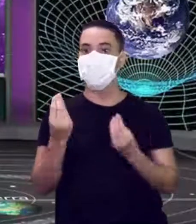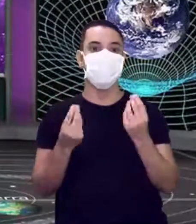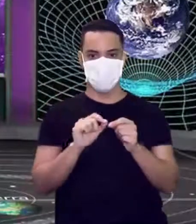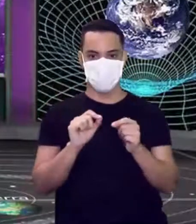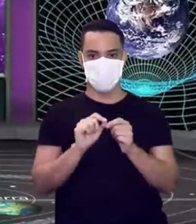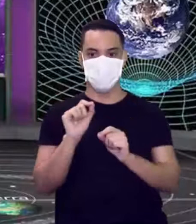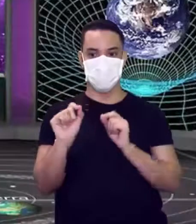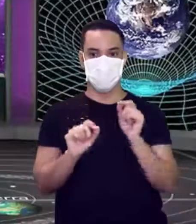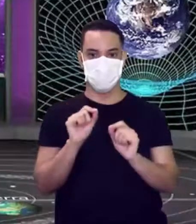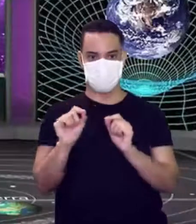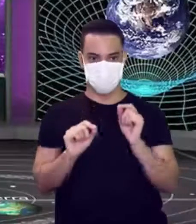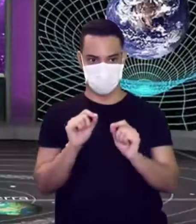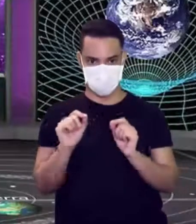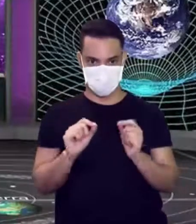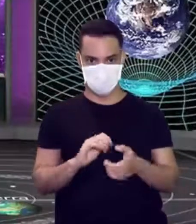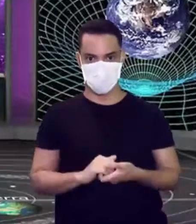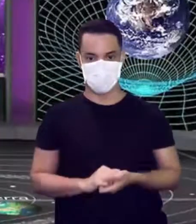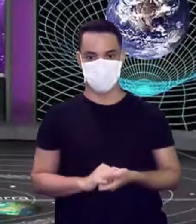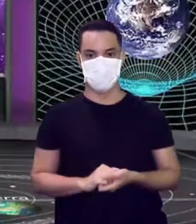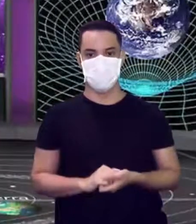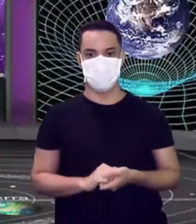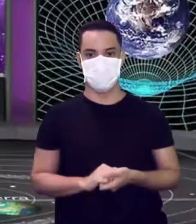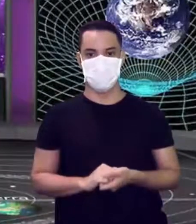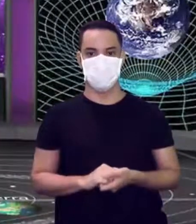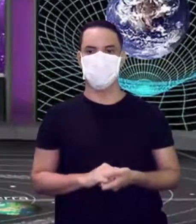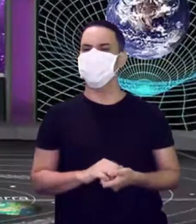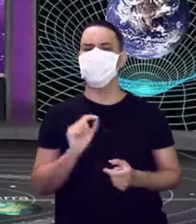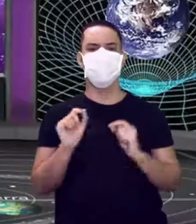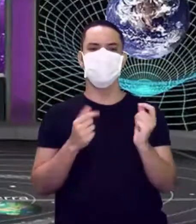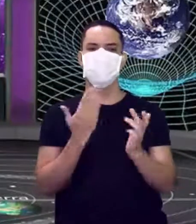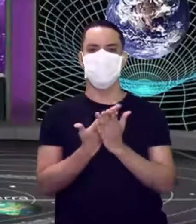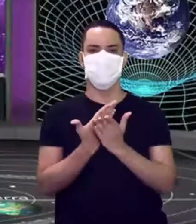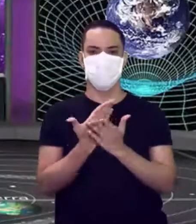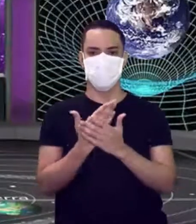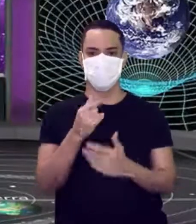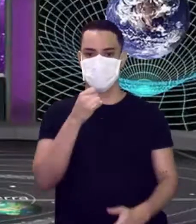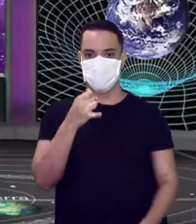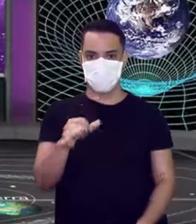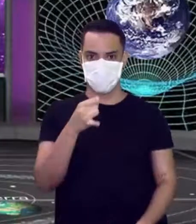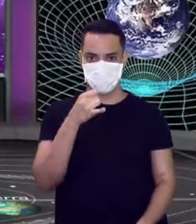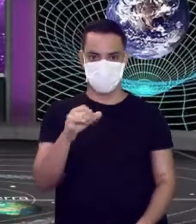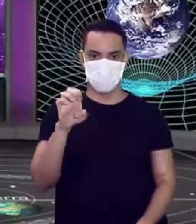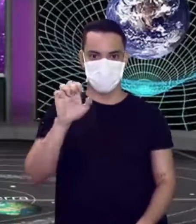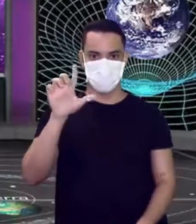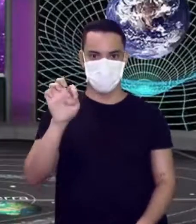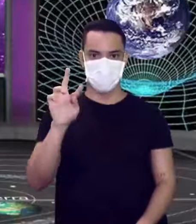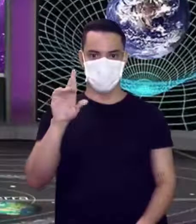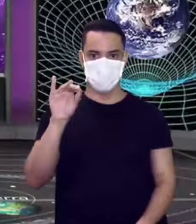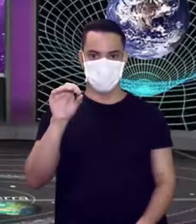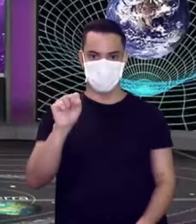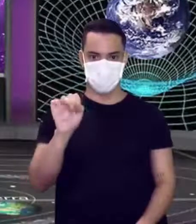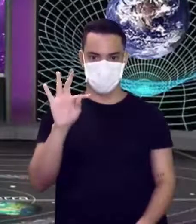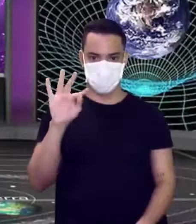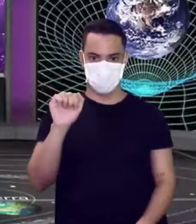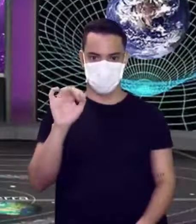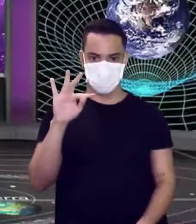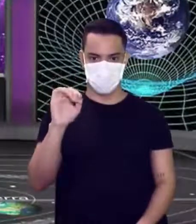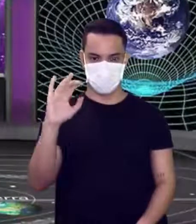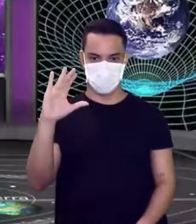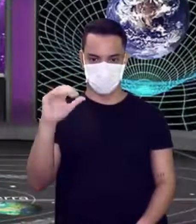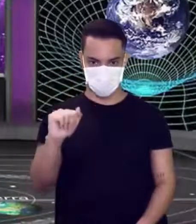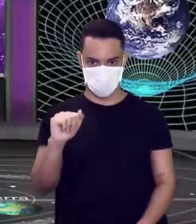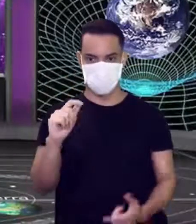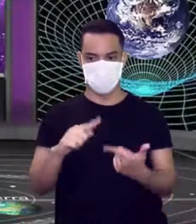Alguém lembra? Lá na eletricidade, o que a gente estuda? Eletrostática e eletrodinâmica,